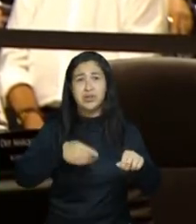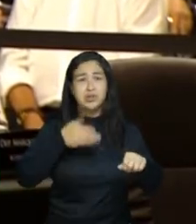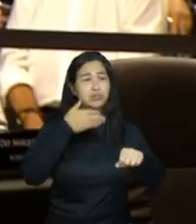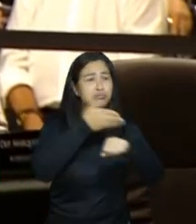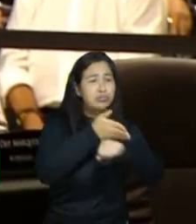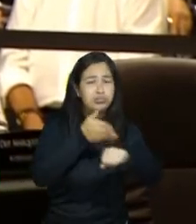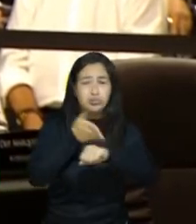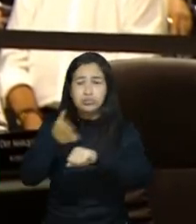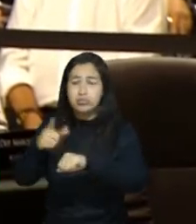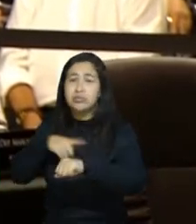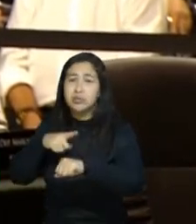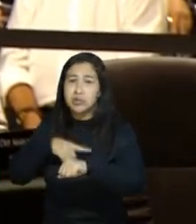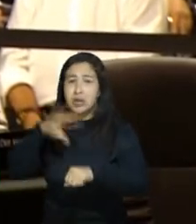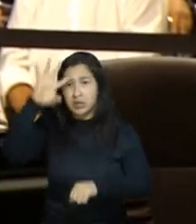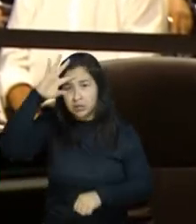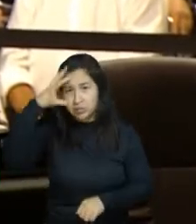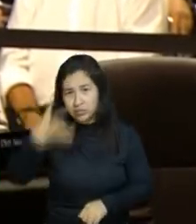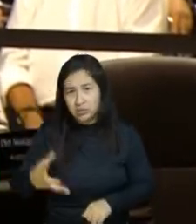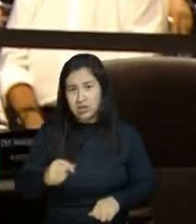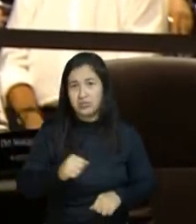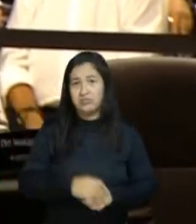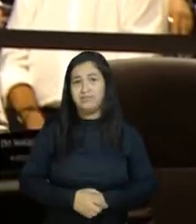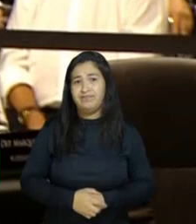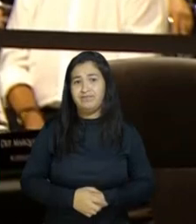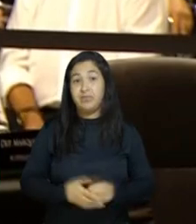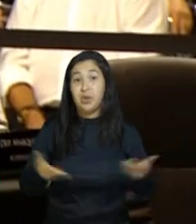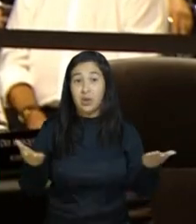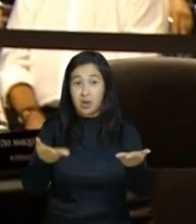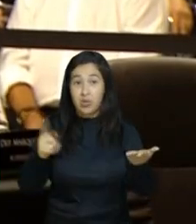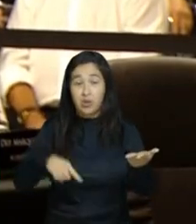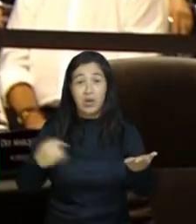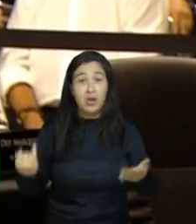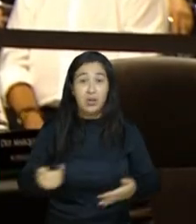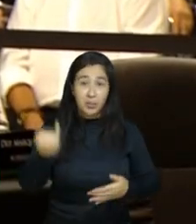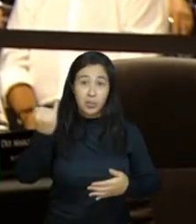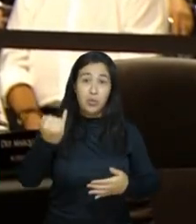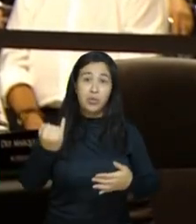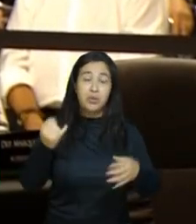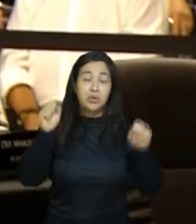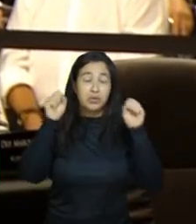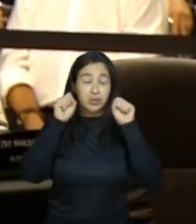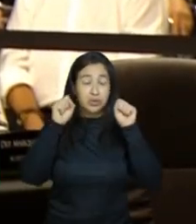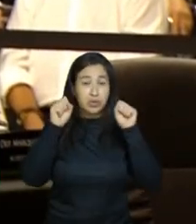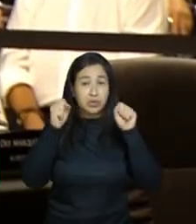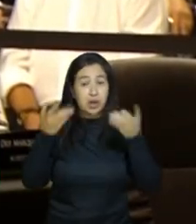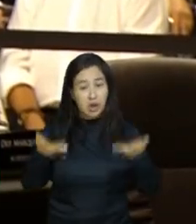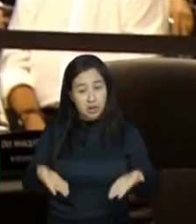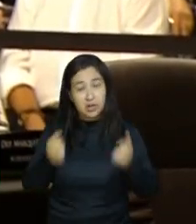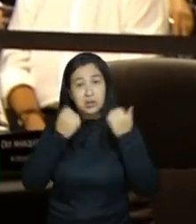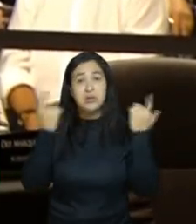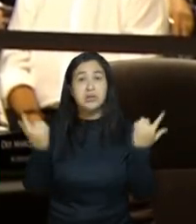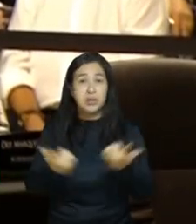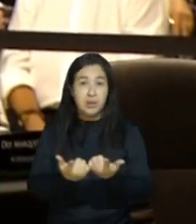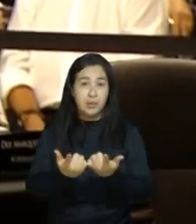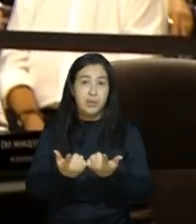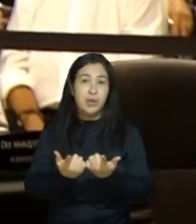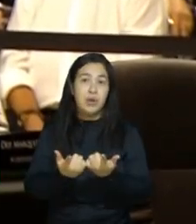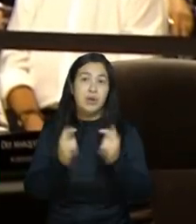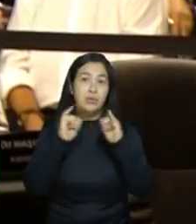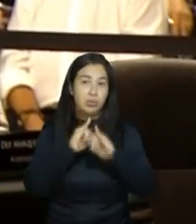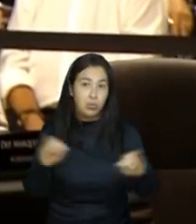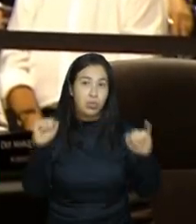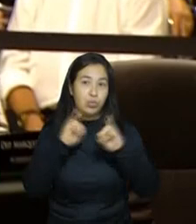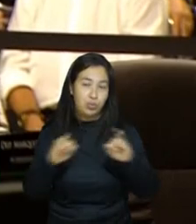resultado ou alguma consequência. Então, nós estamos nesse momento, é fundamental ter esse amparo aqui na Assembleia Legislativa. Parabéns, deputado Fernando Krelin, por